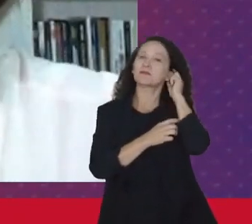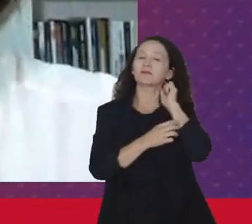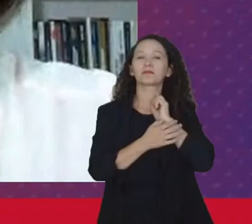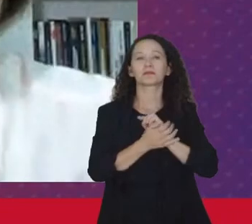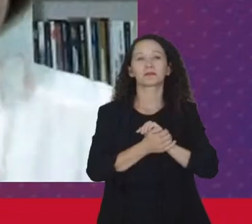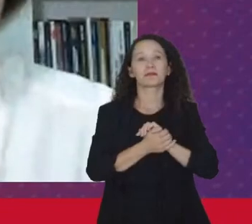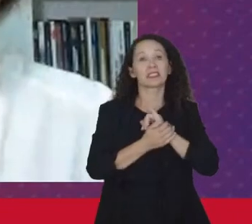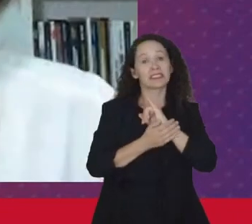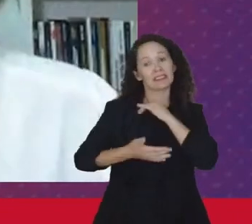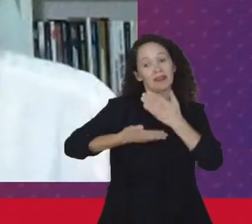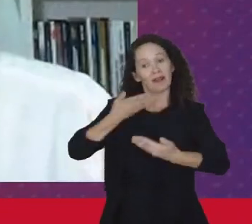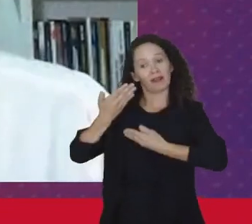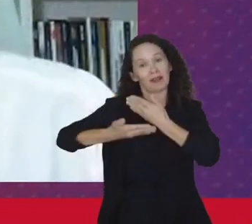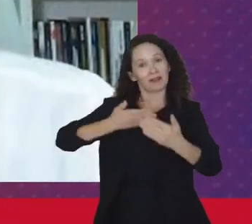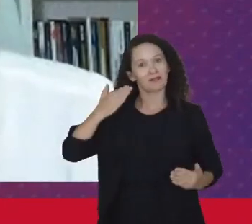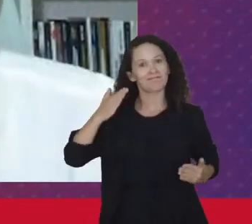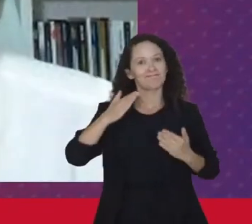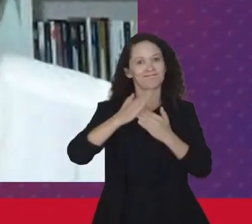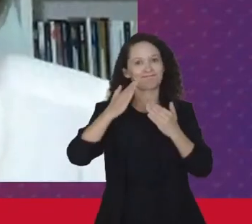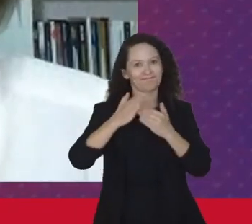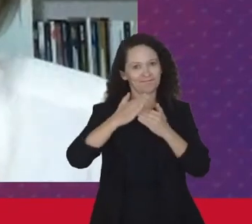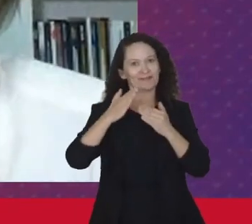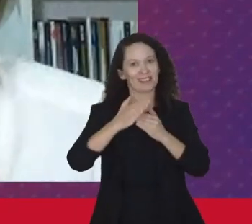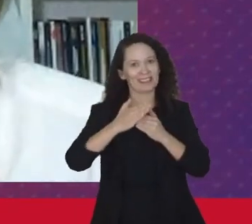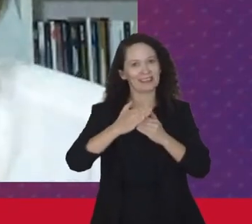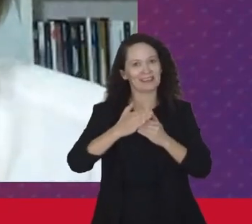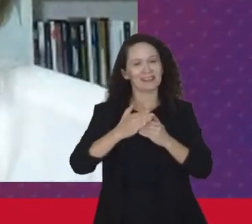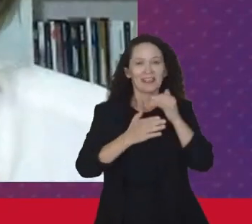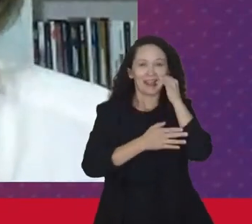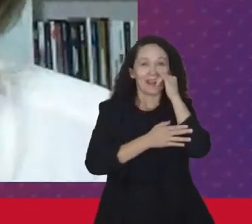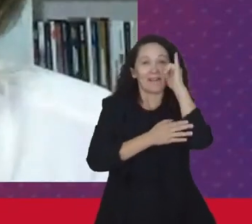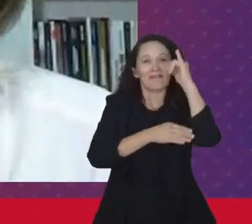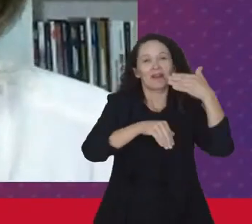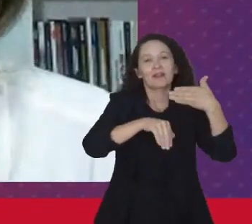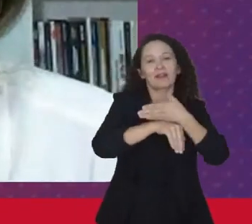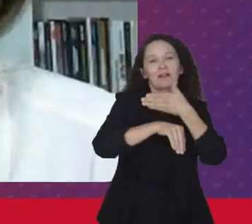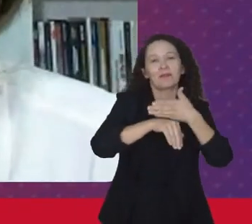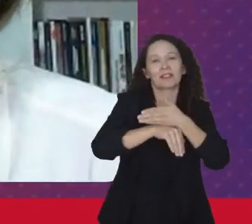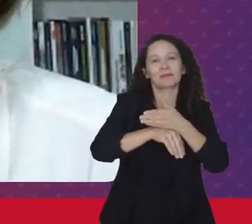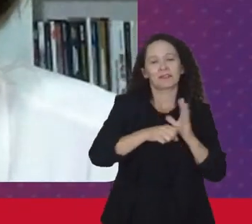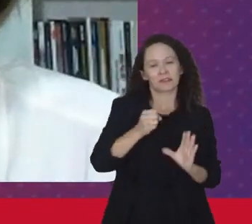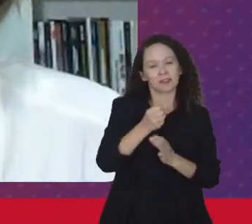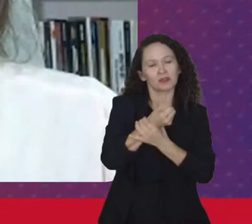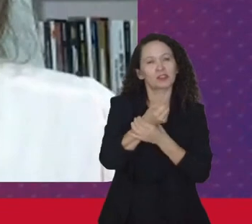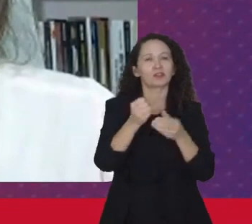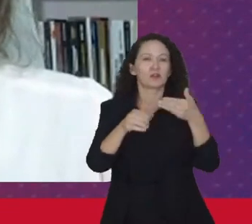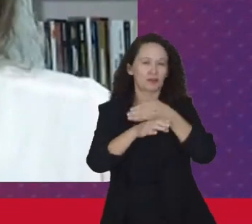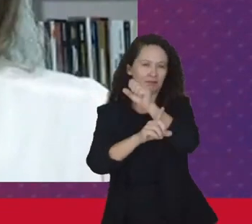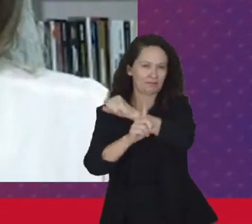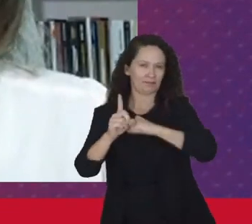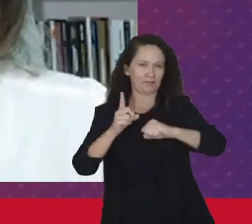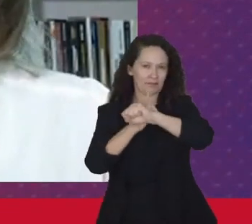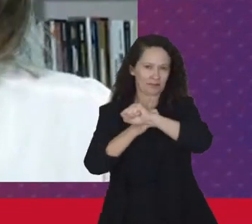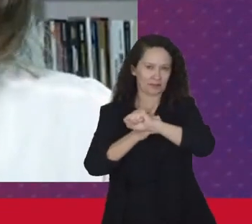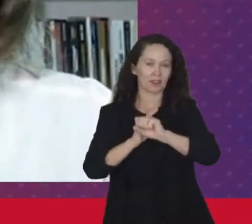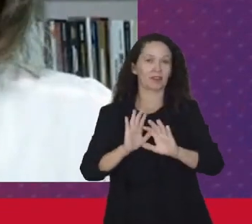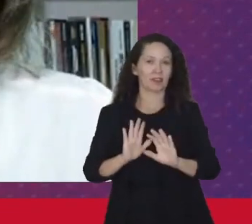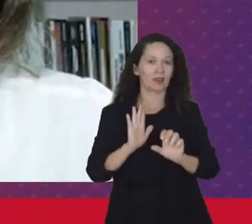em interação com as barreiras podem obstruir a sua participação plena e efetiva na sociedade. Um